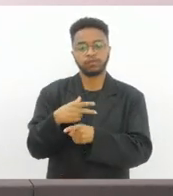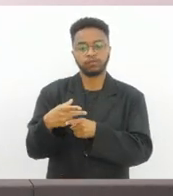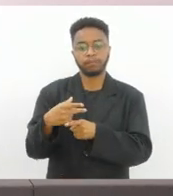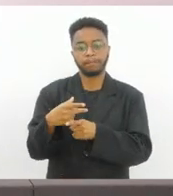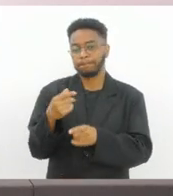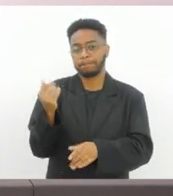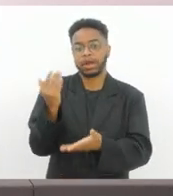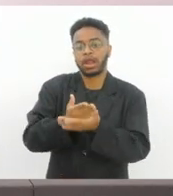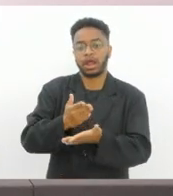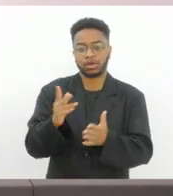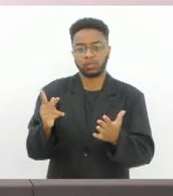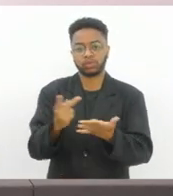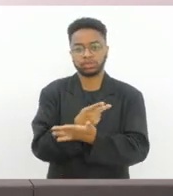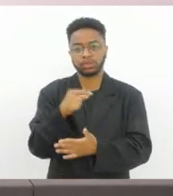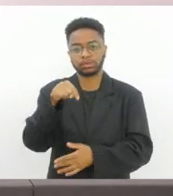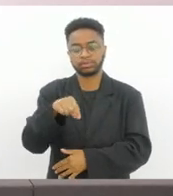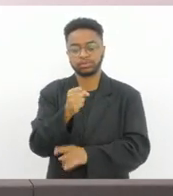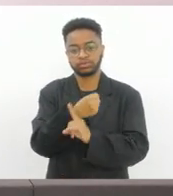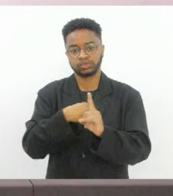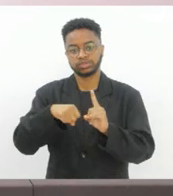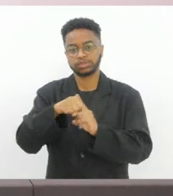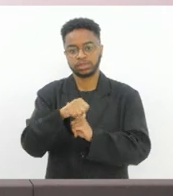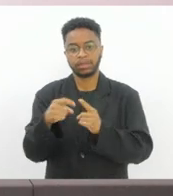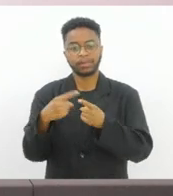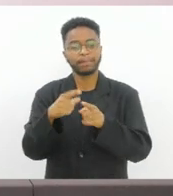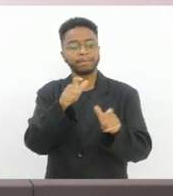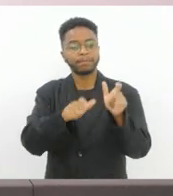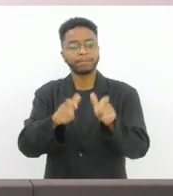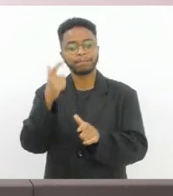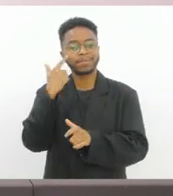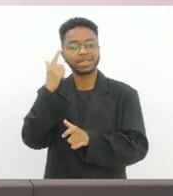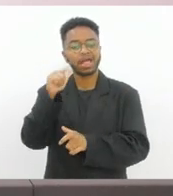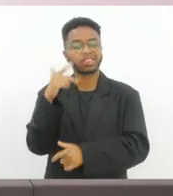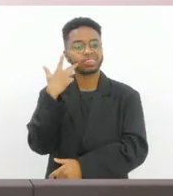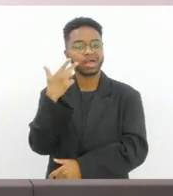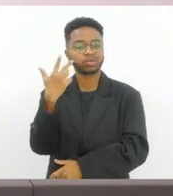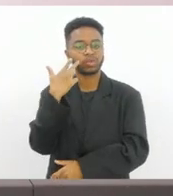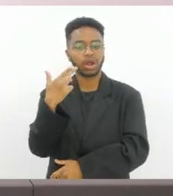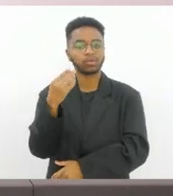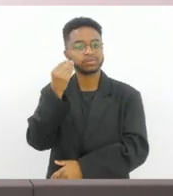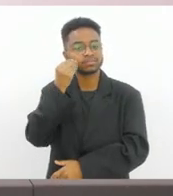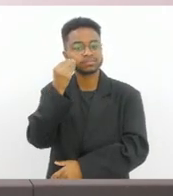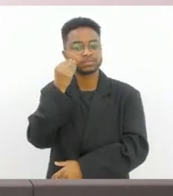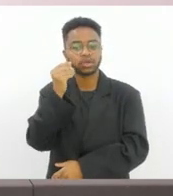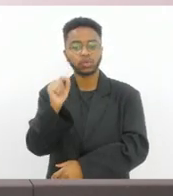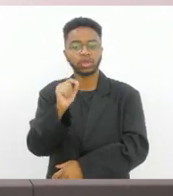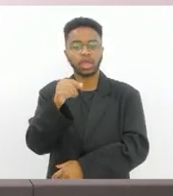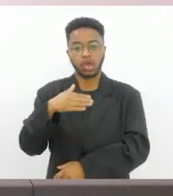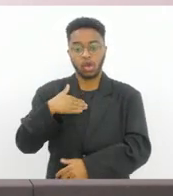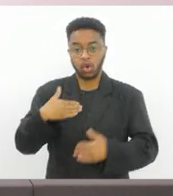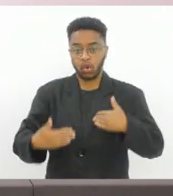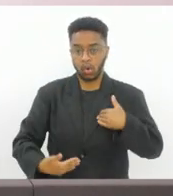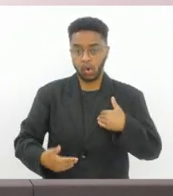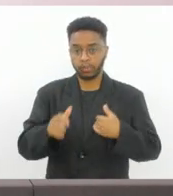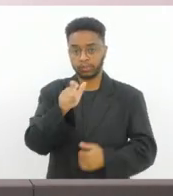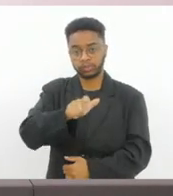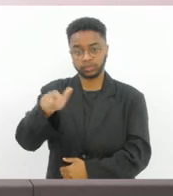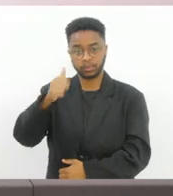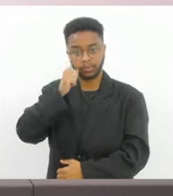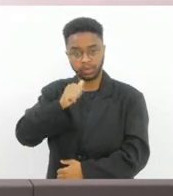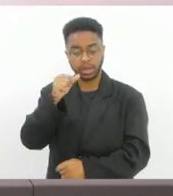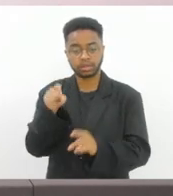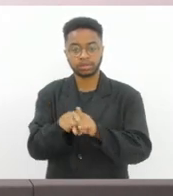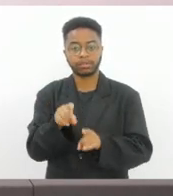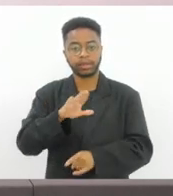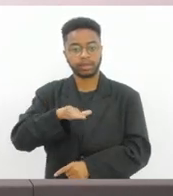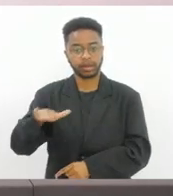tanto na nossa sociedade que se naturaliza a tentativa de submeter o corpo das nossas mulheres, das nossas